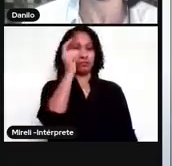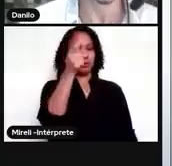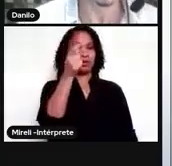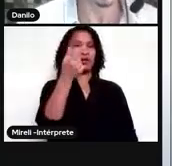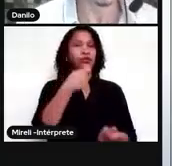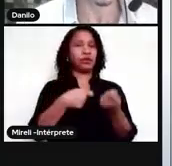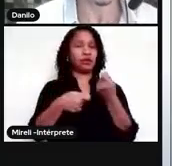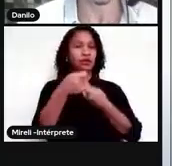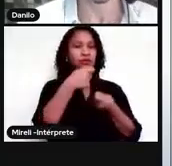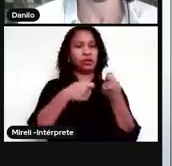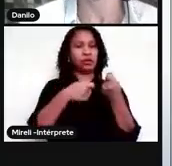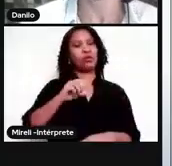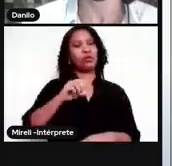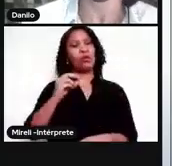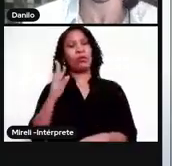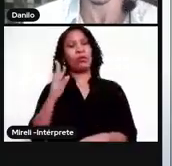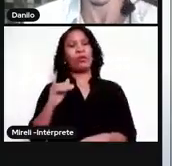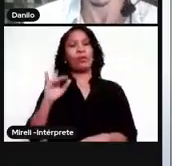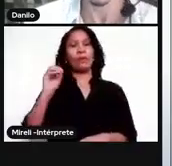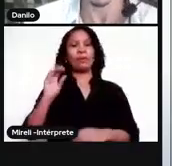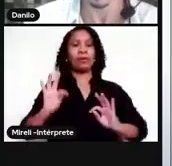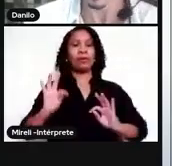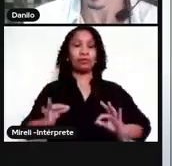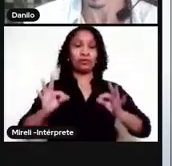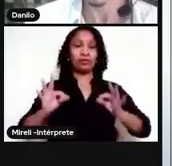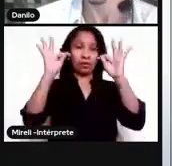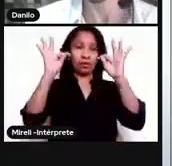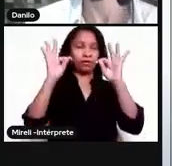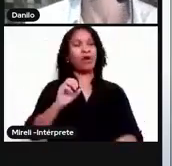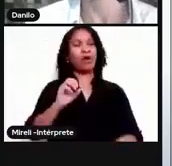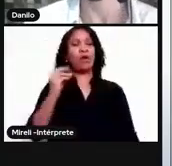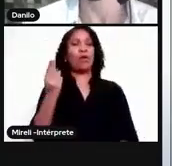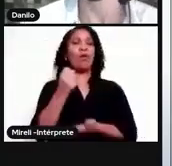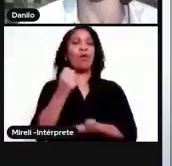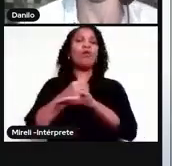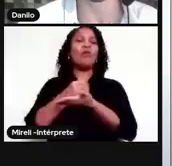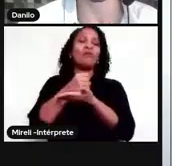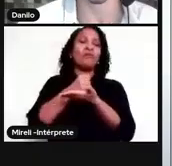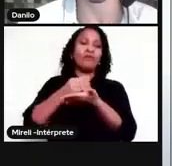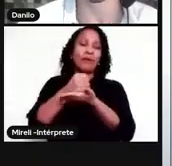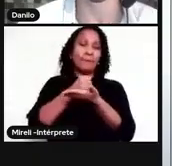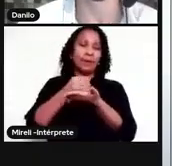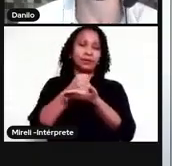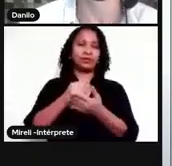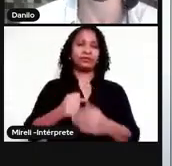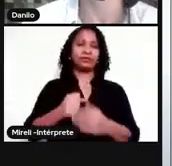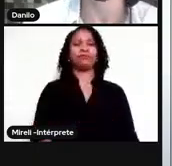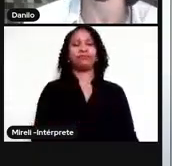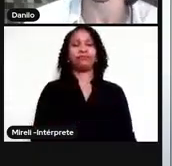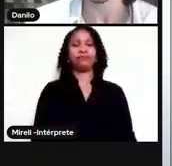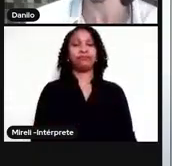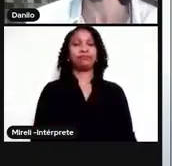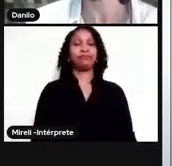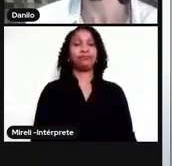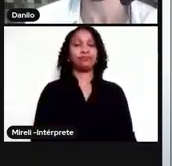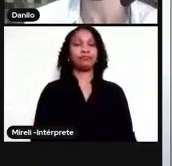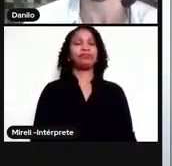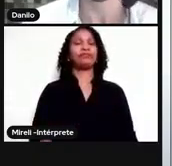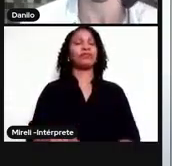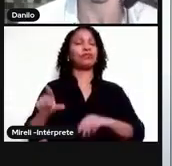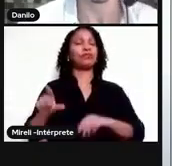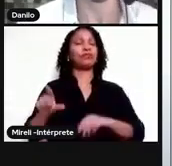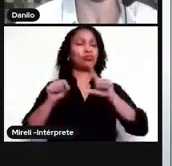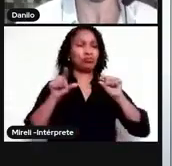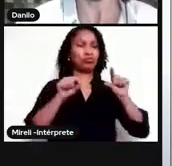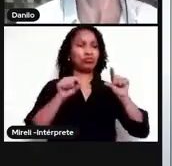ou biotecnológico, ou farmacêutico, ou farmacológico. Então, as espécies, elas foram feitas uma checklist para